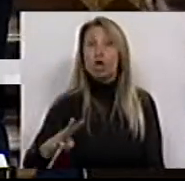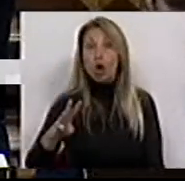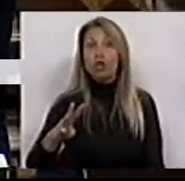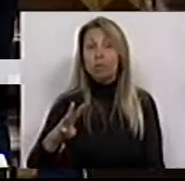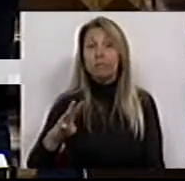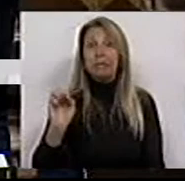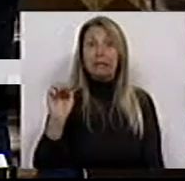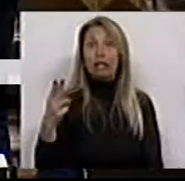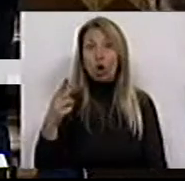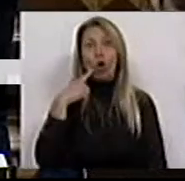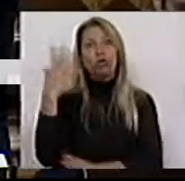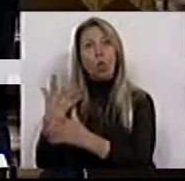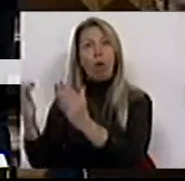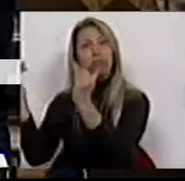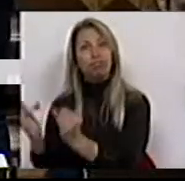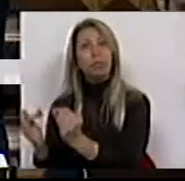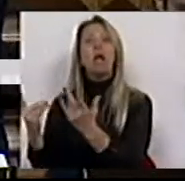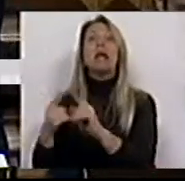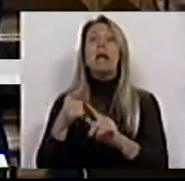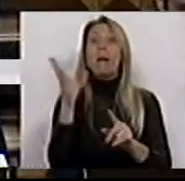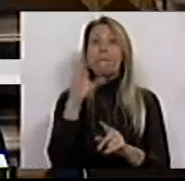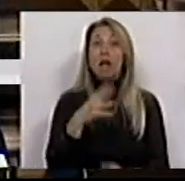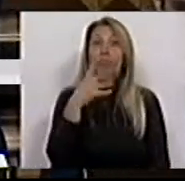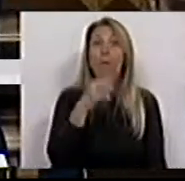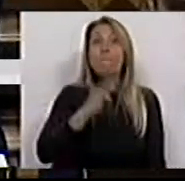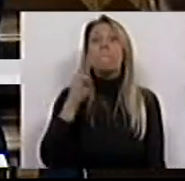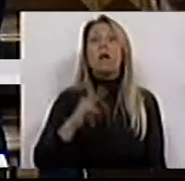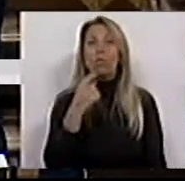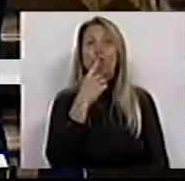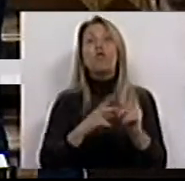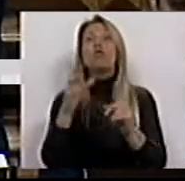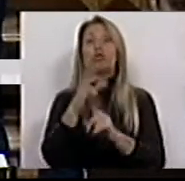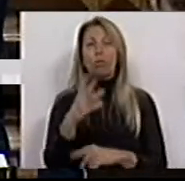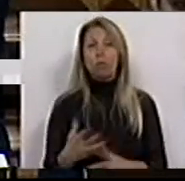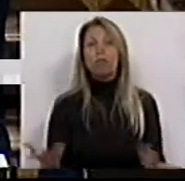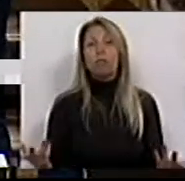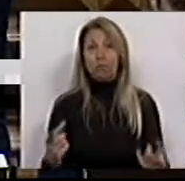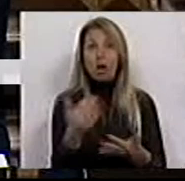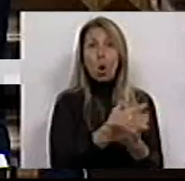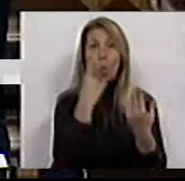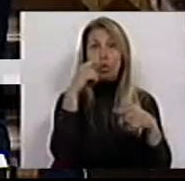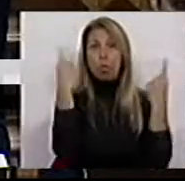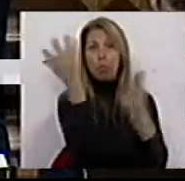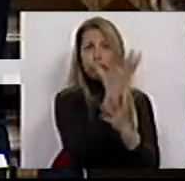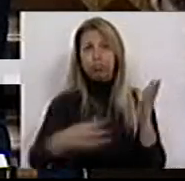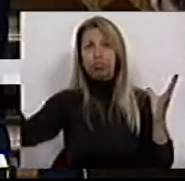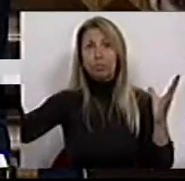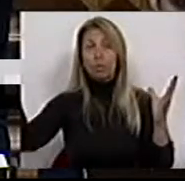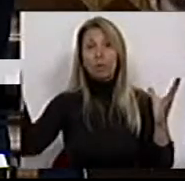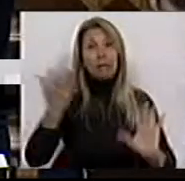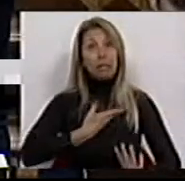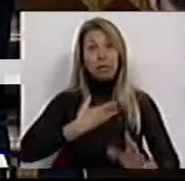mais 8 mil milhões de euros em juros. É, no fundo, um sorvedor de recursos públicos. É isto que é. A dívida pública é